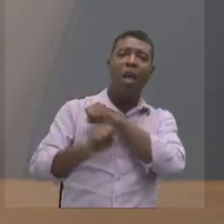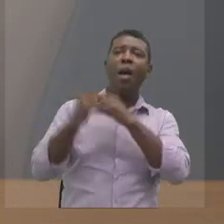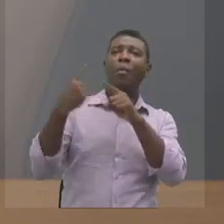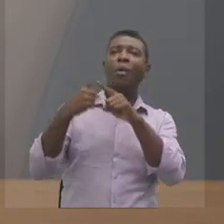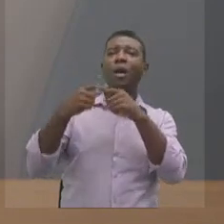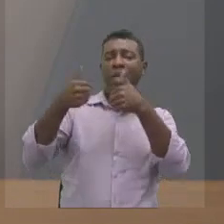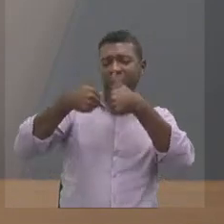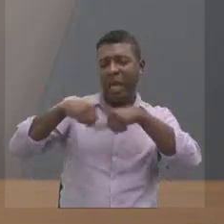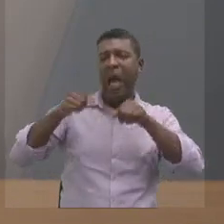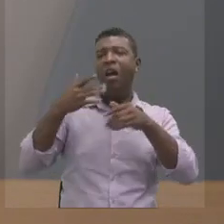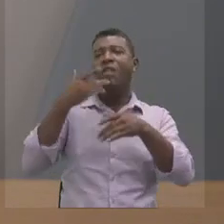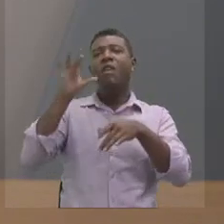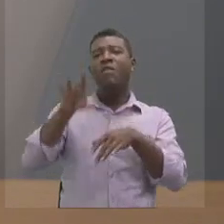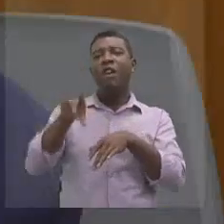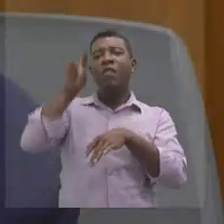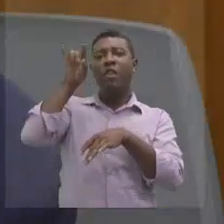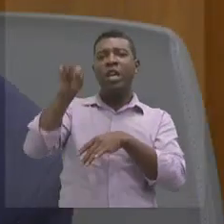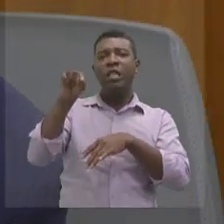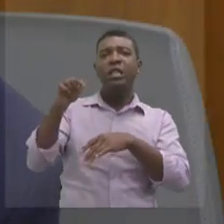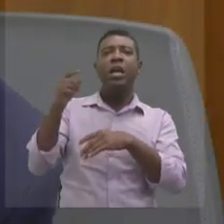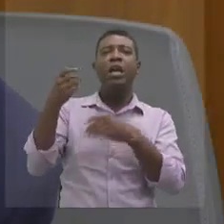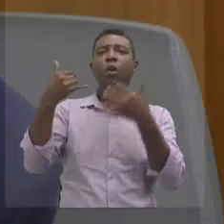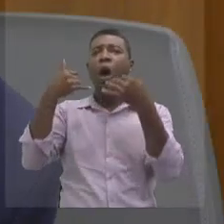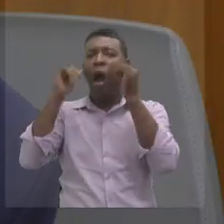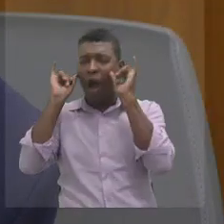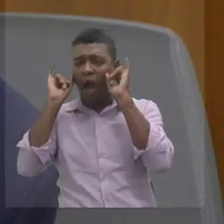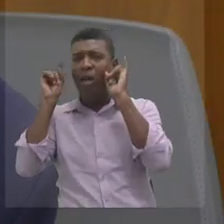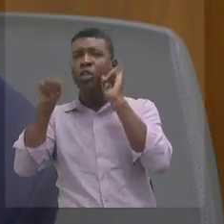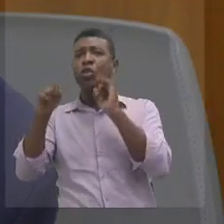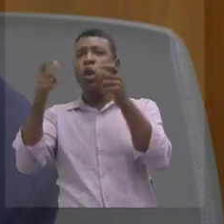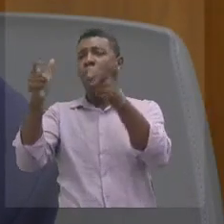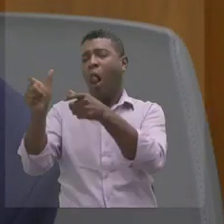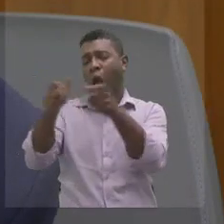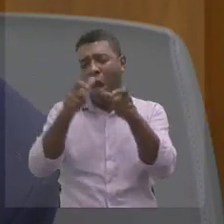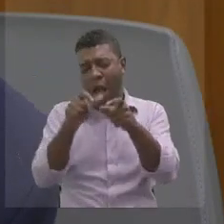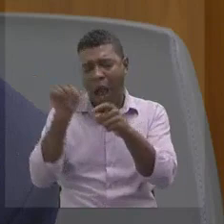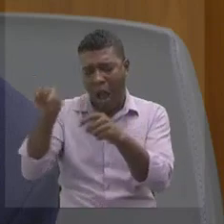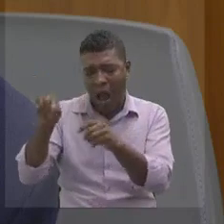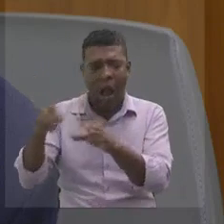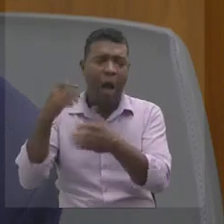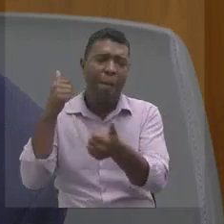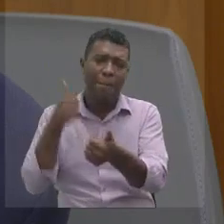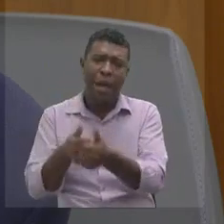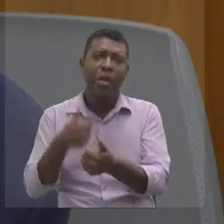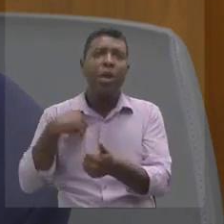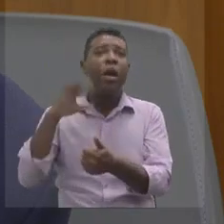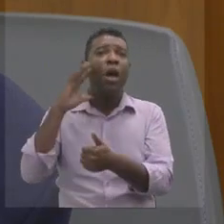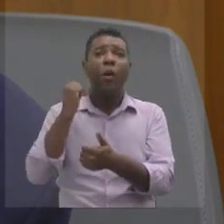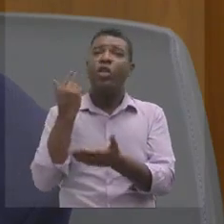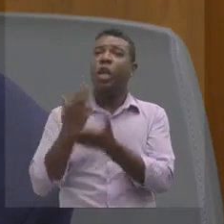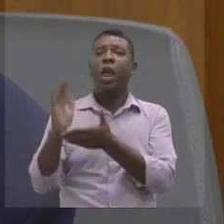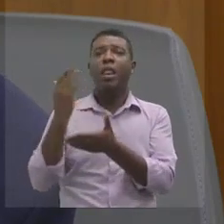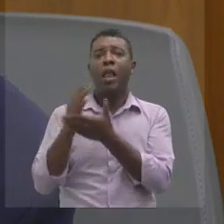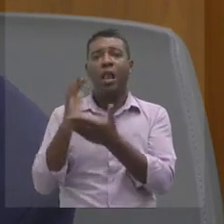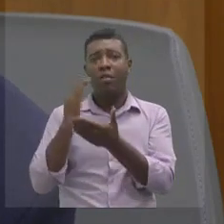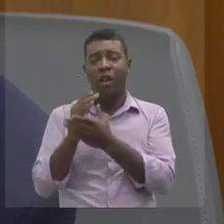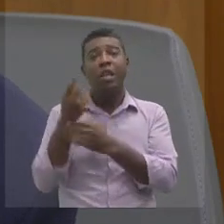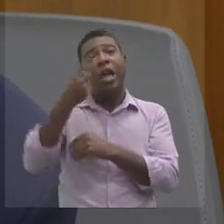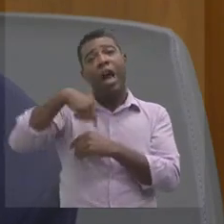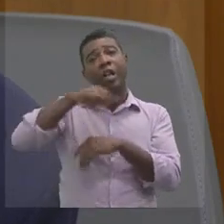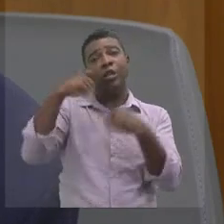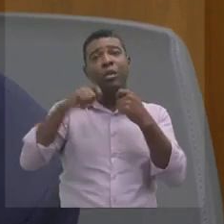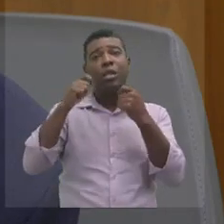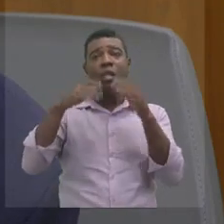que fica na propriedade dele nessa localidade e eu acho que isso aí não tem nada a ver a gente tem que pegar e focar